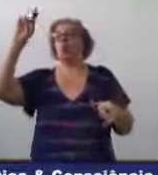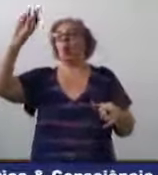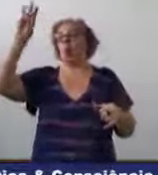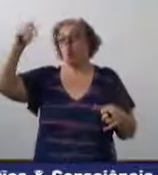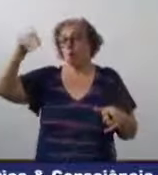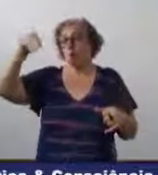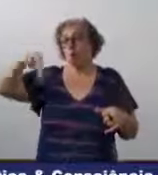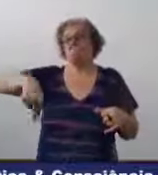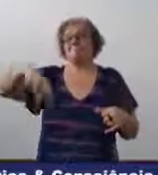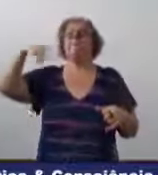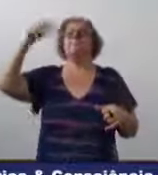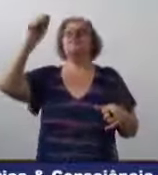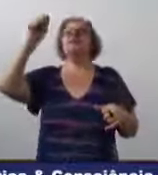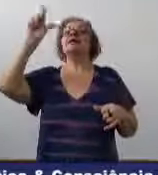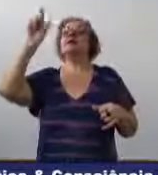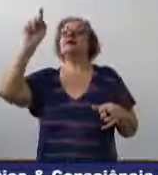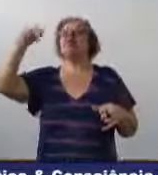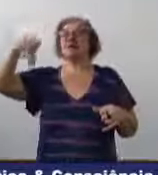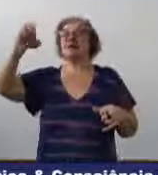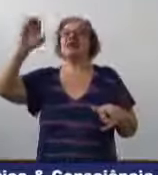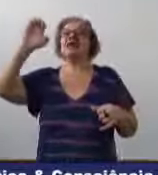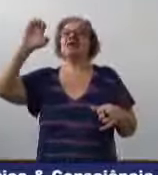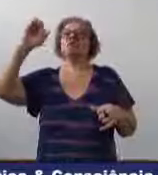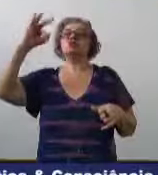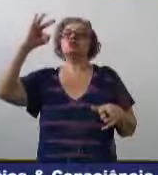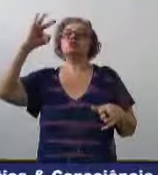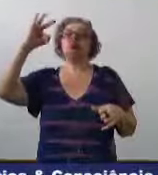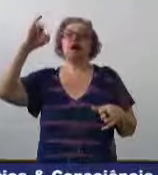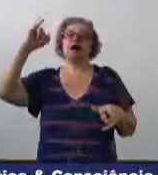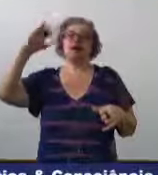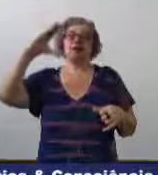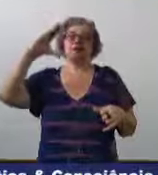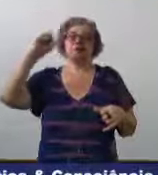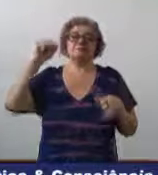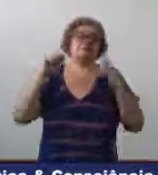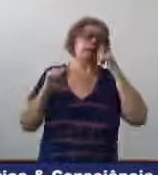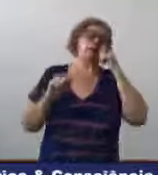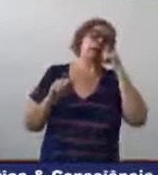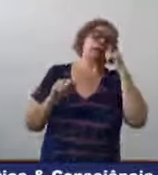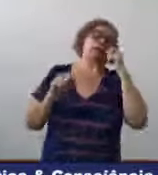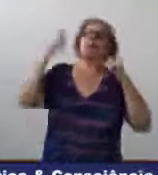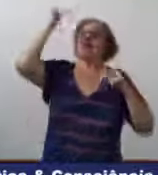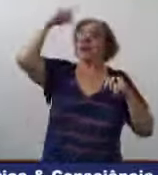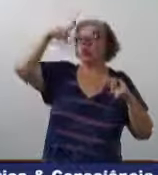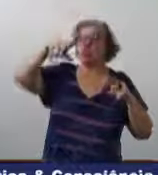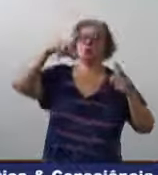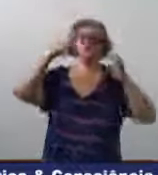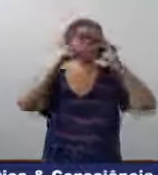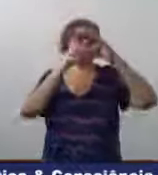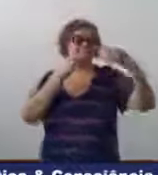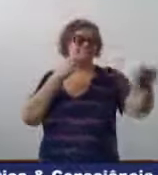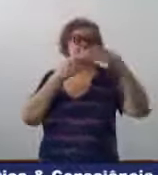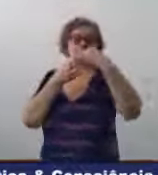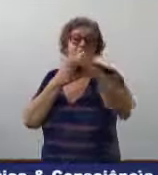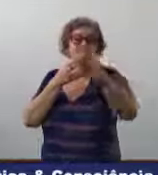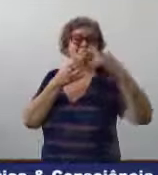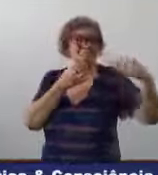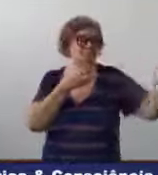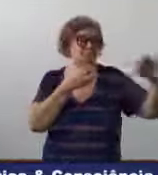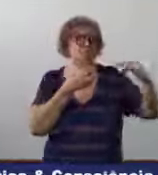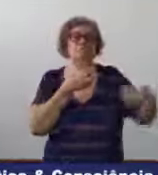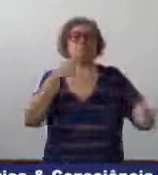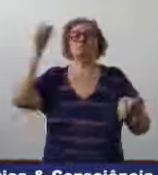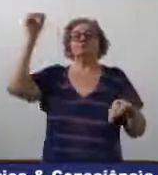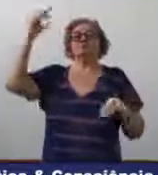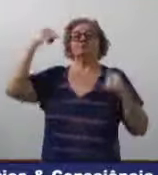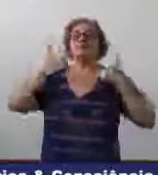Energia eletromagnética é luz. Então as supercordas, esses filetes de energia, cuja vibração